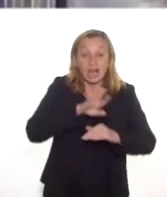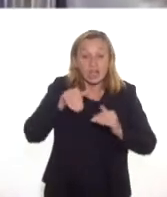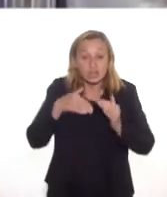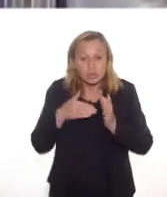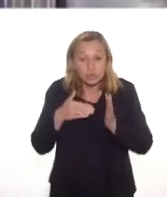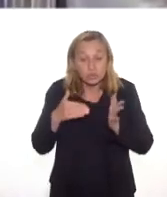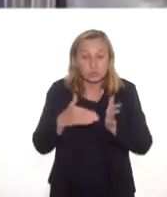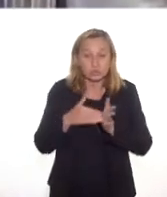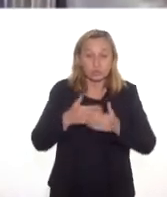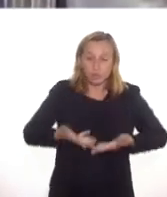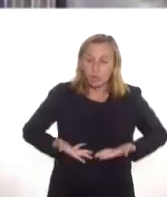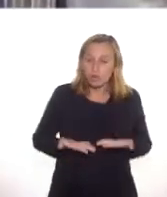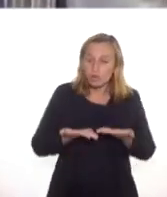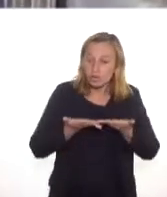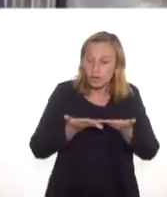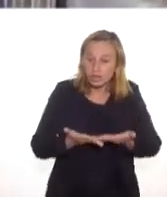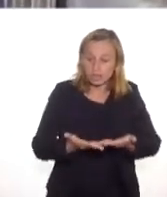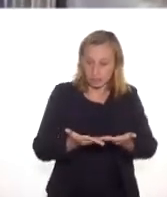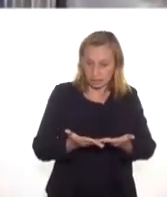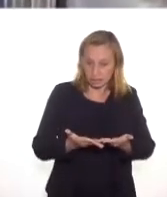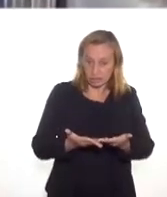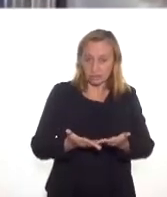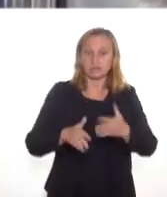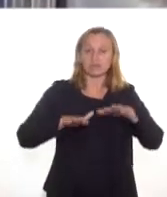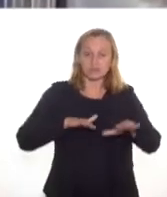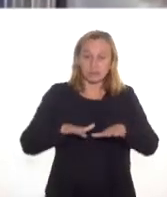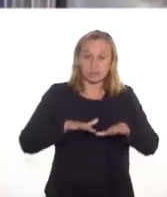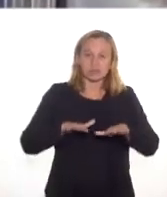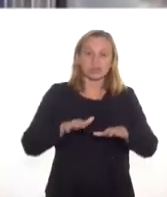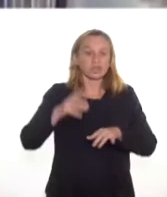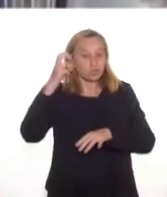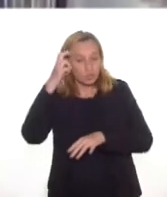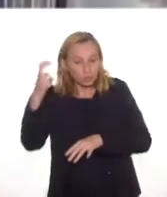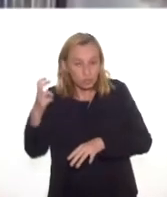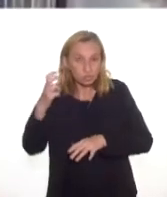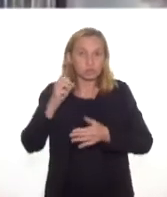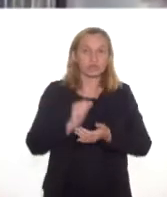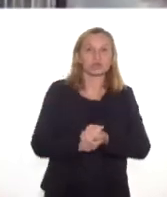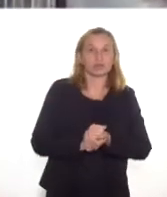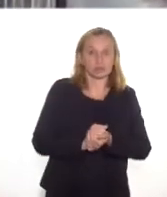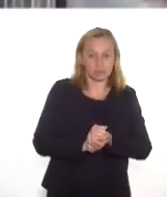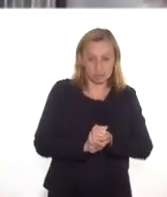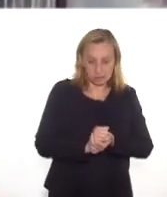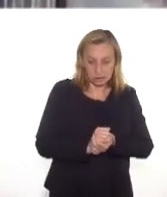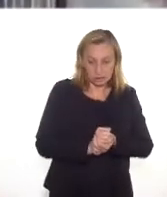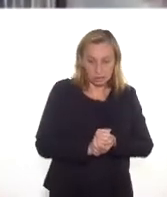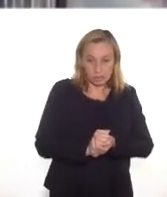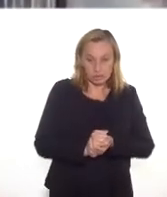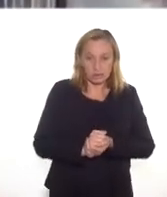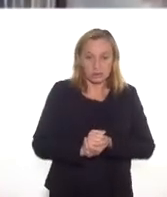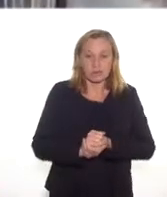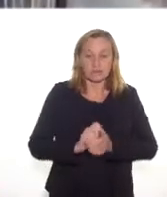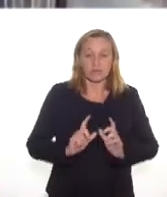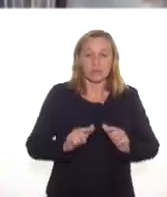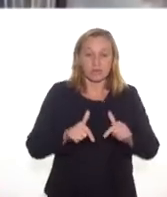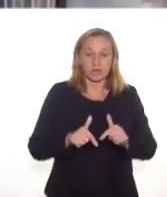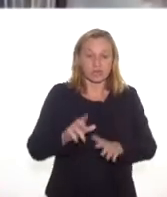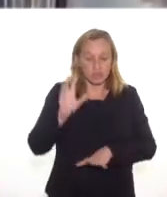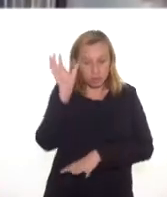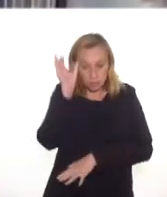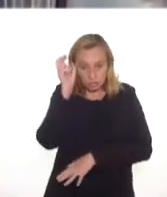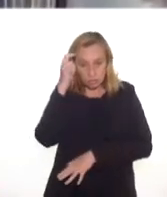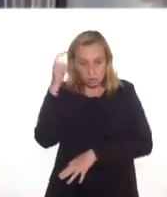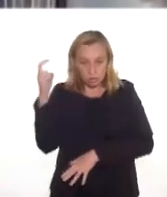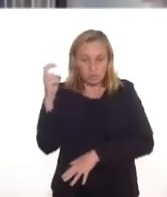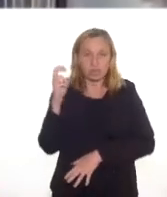ser oferecido pelas manifestações culturais, pelos saberes culturais, pelos fazeres culturais. Então, é